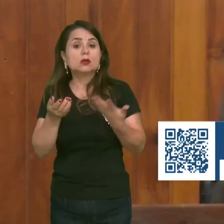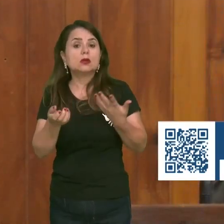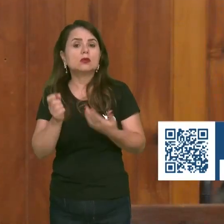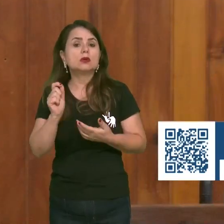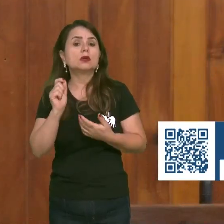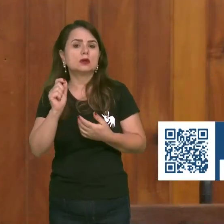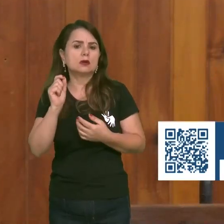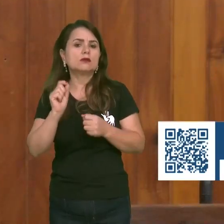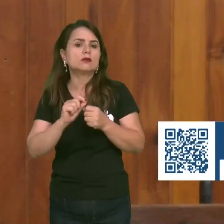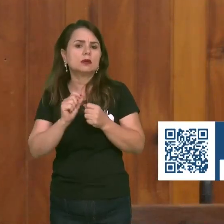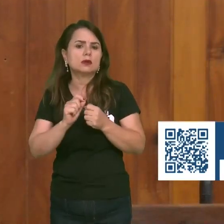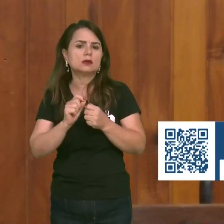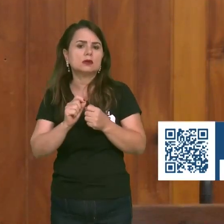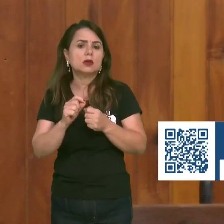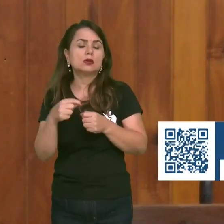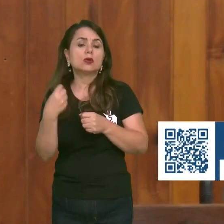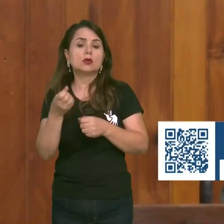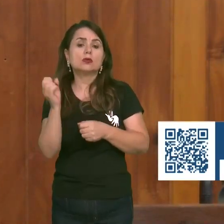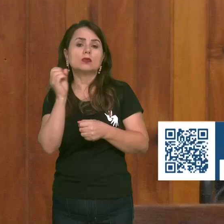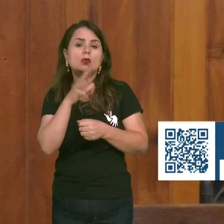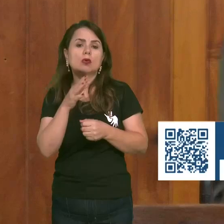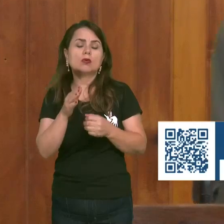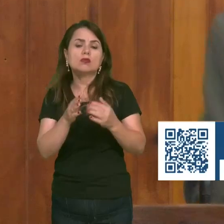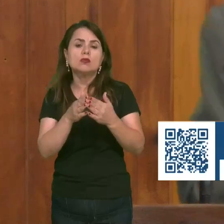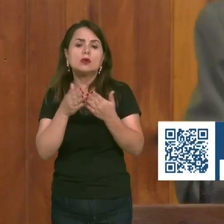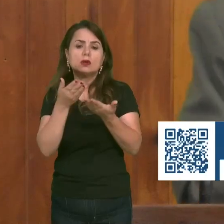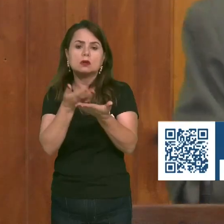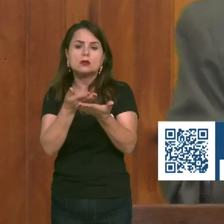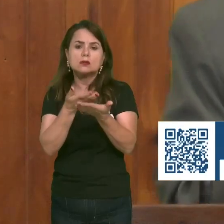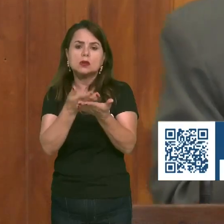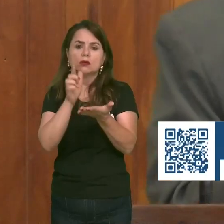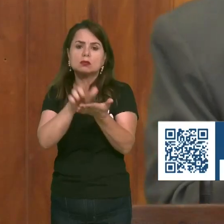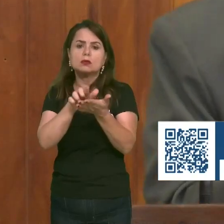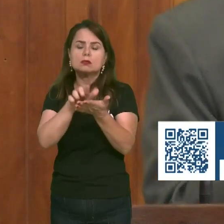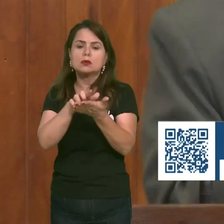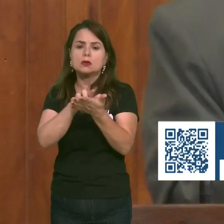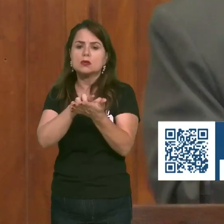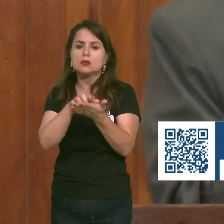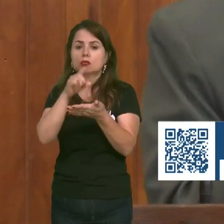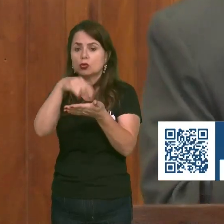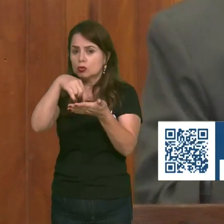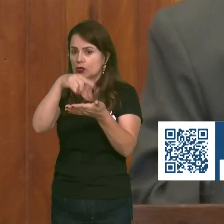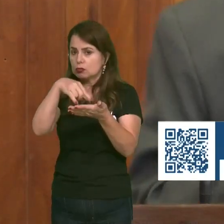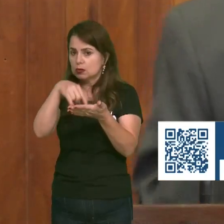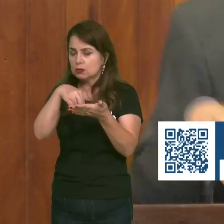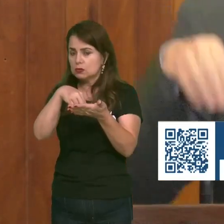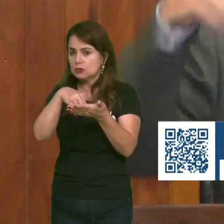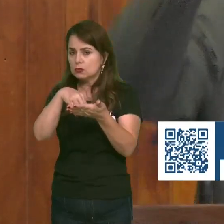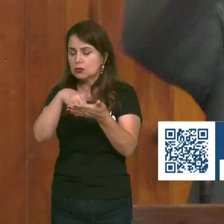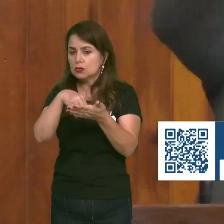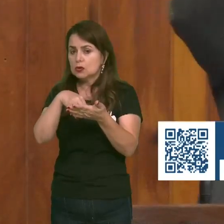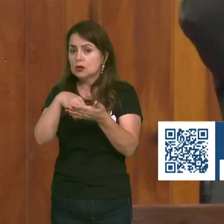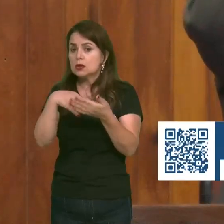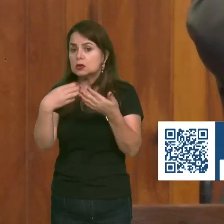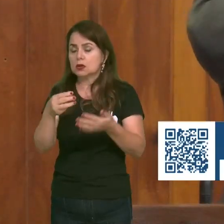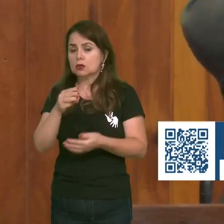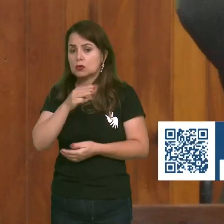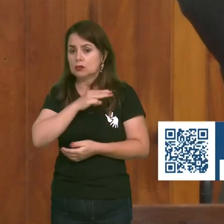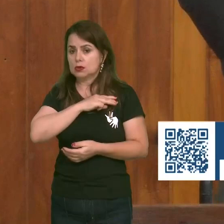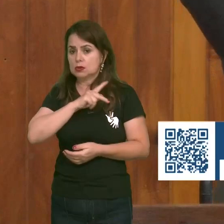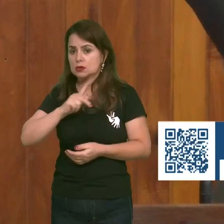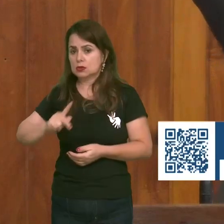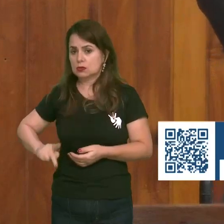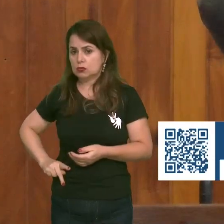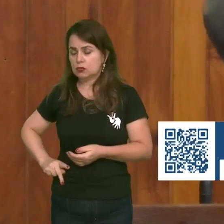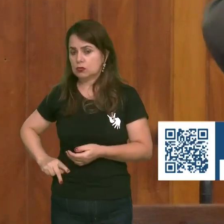apresentar esse nosso requerimento depois da atuação do Ministério Público Ministério Público que